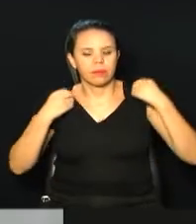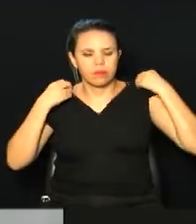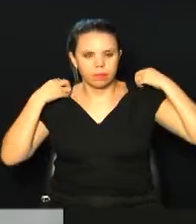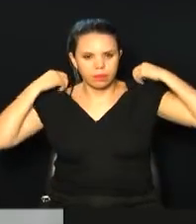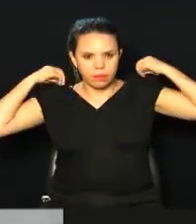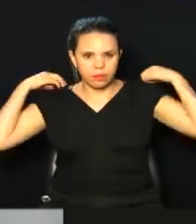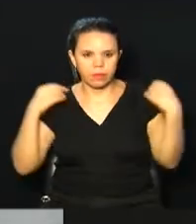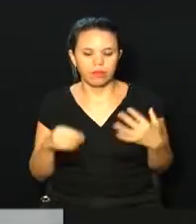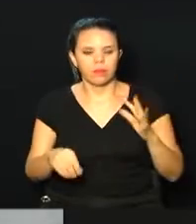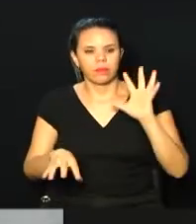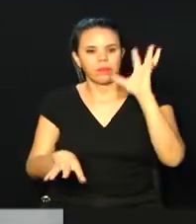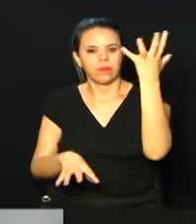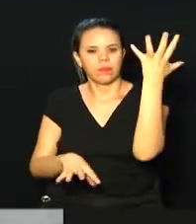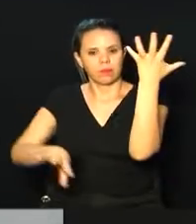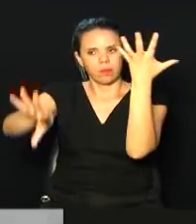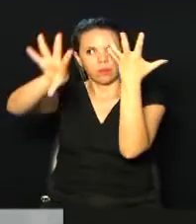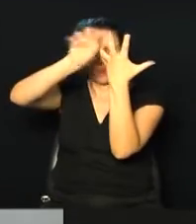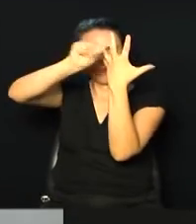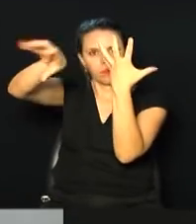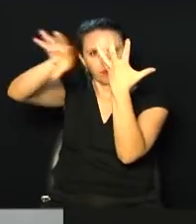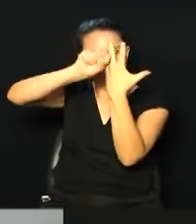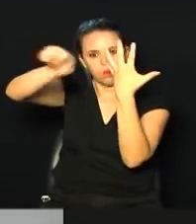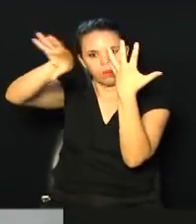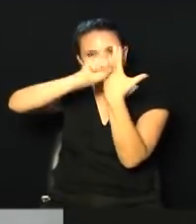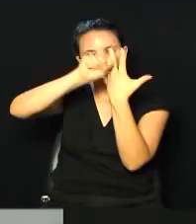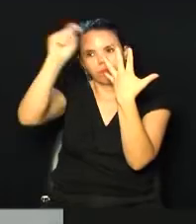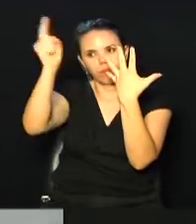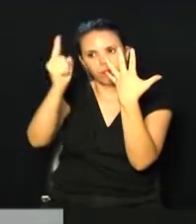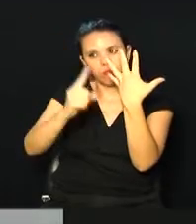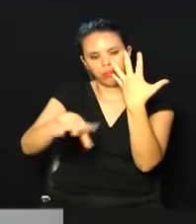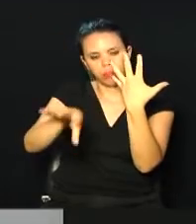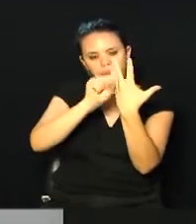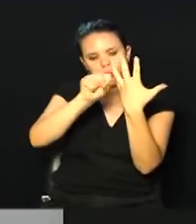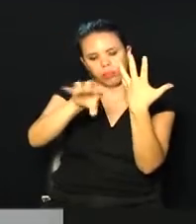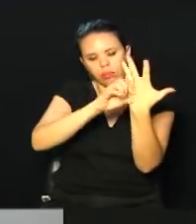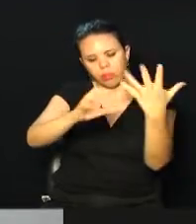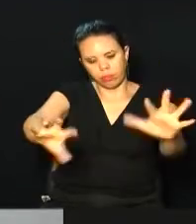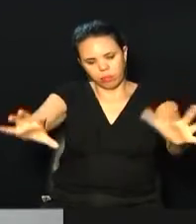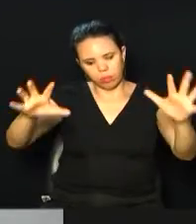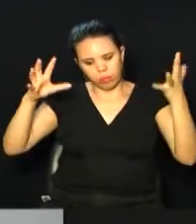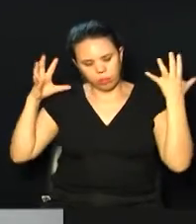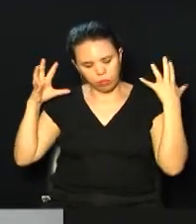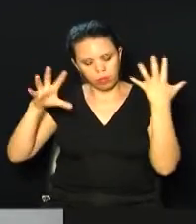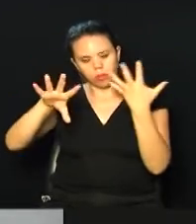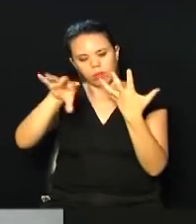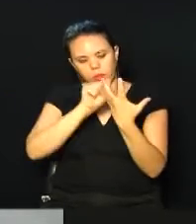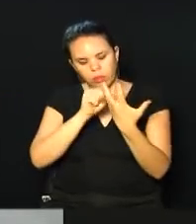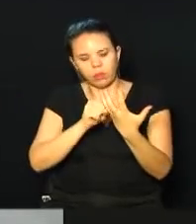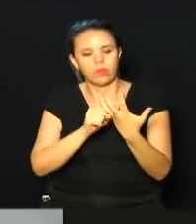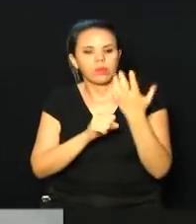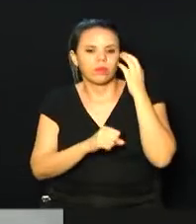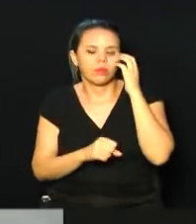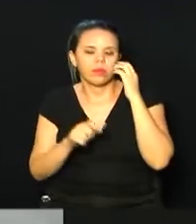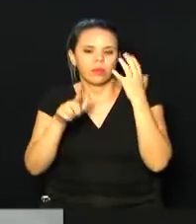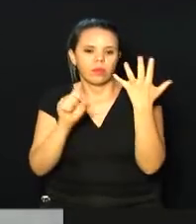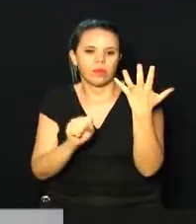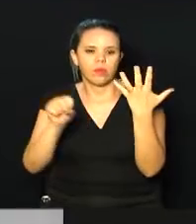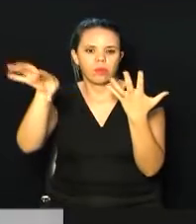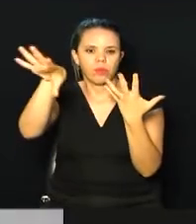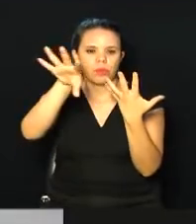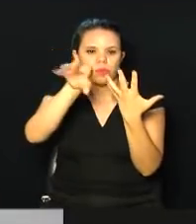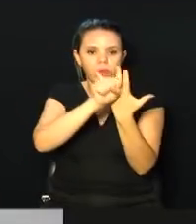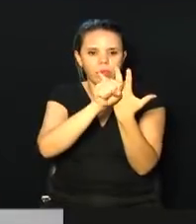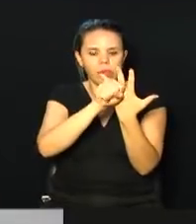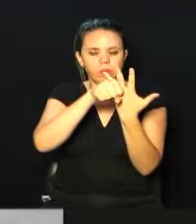de carbono, porque a vegetação, ela retira o gás carbônico da